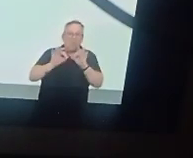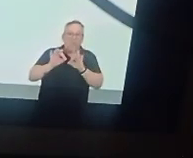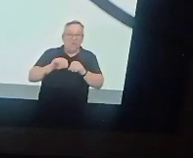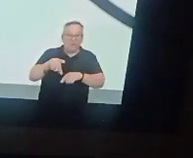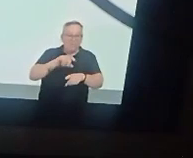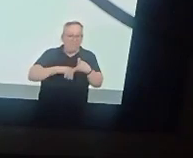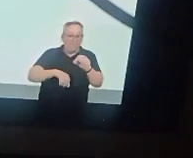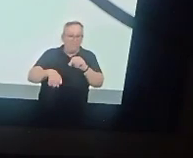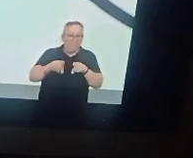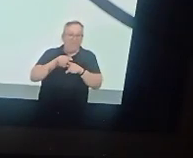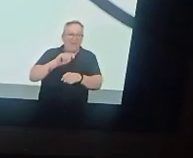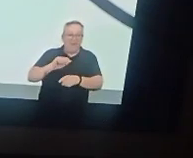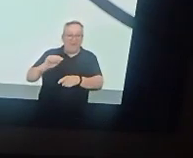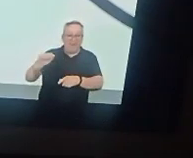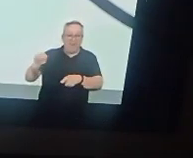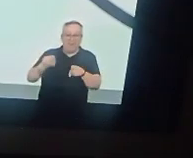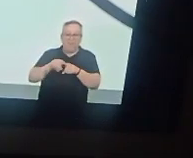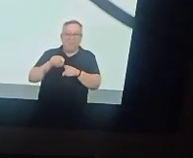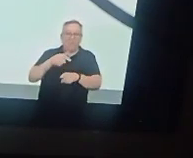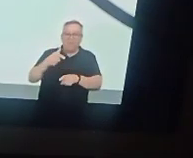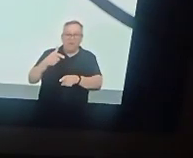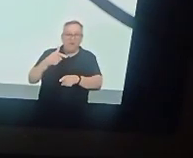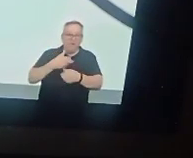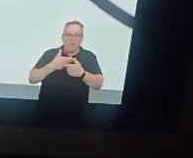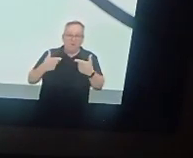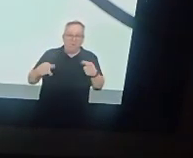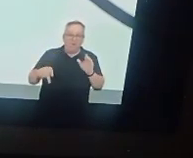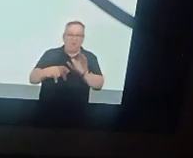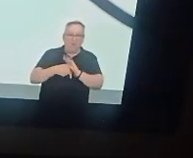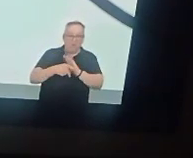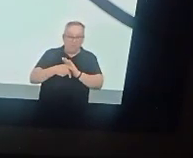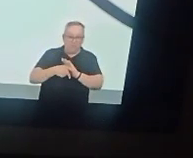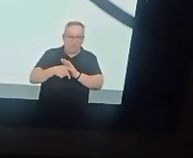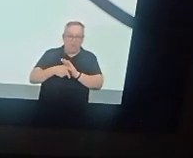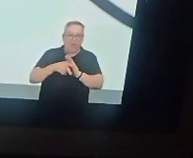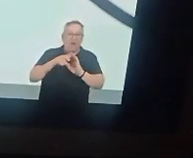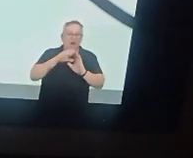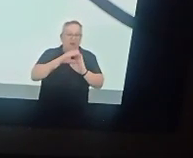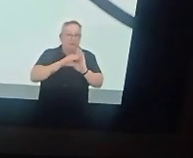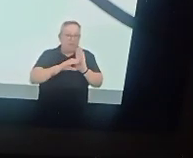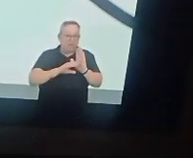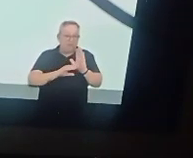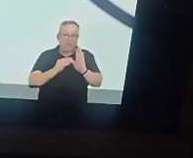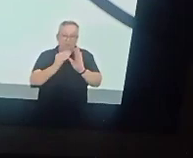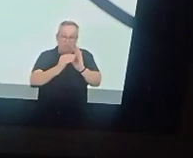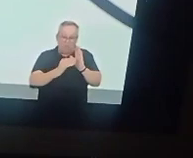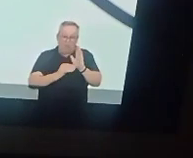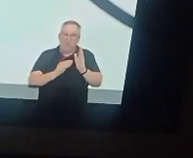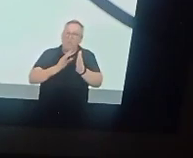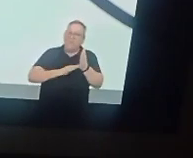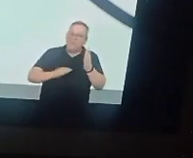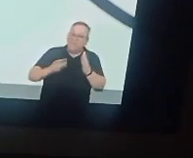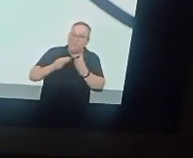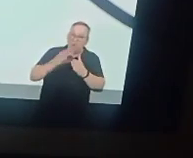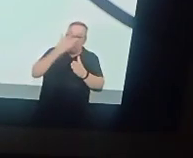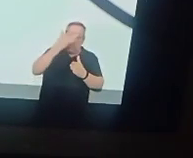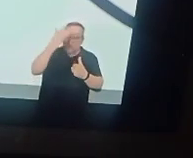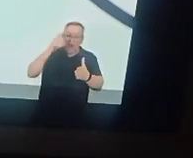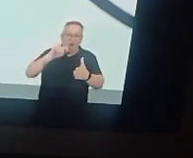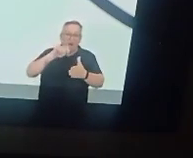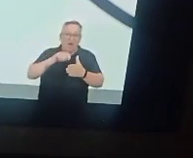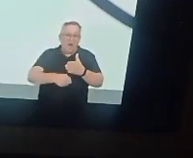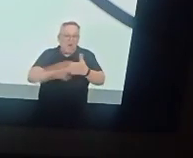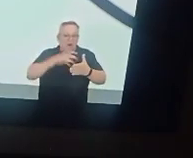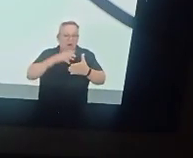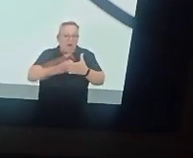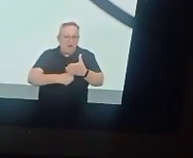seletivo, não há recurso, é um processo seletivo classificatório, ou seja, todos os inscritos, eles